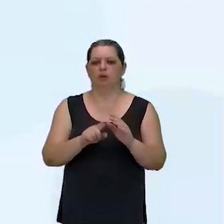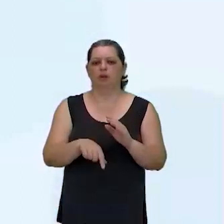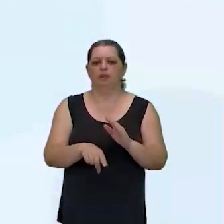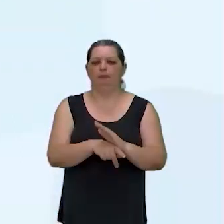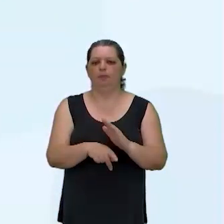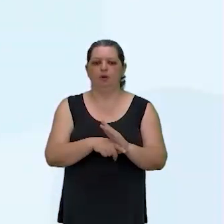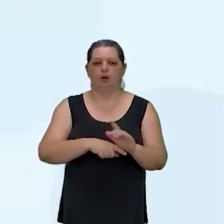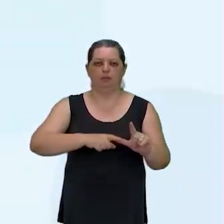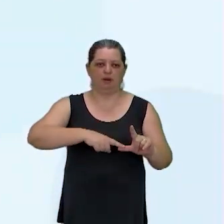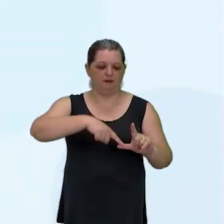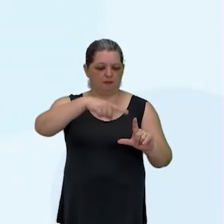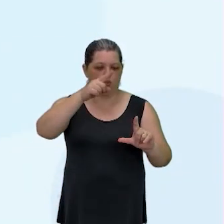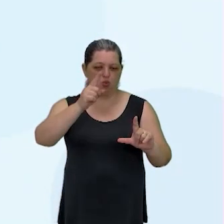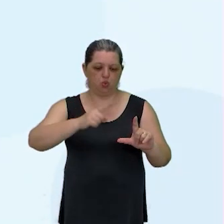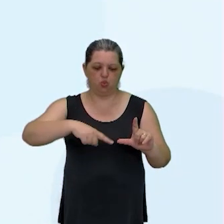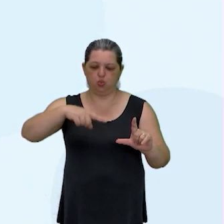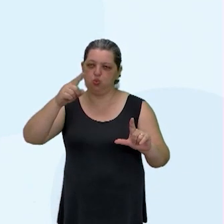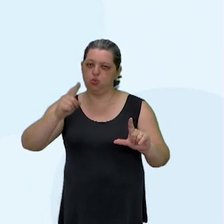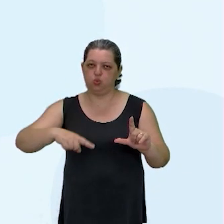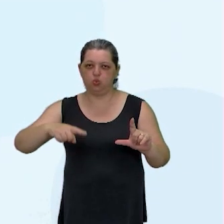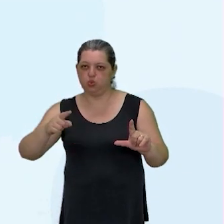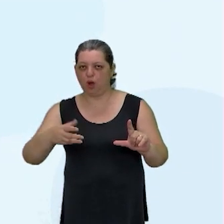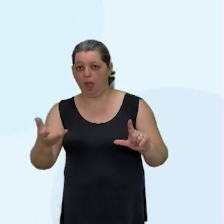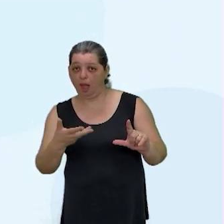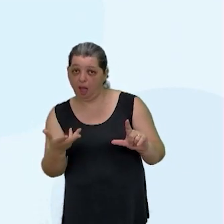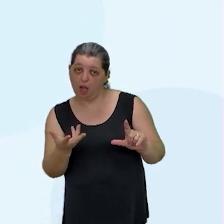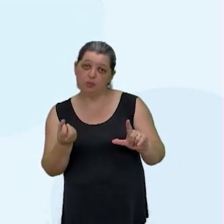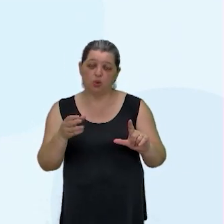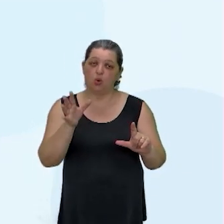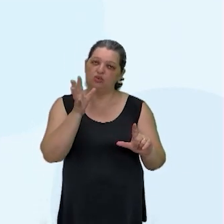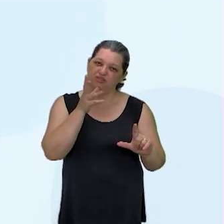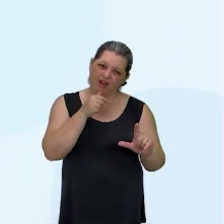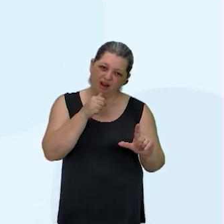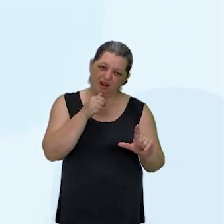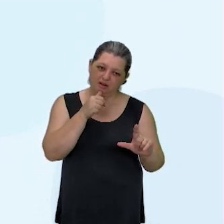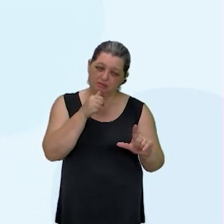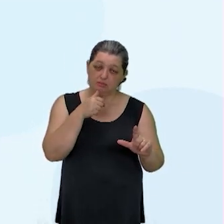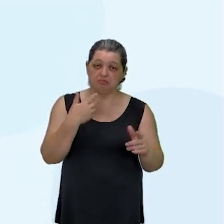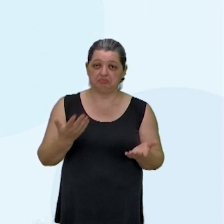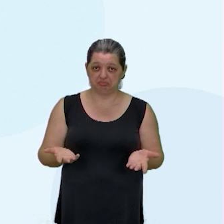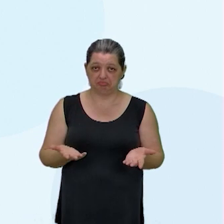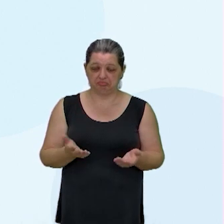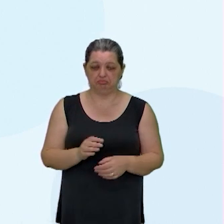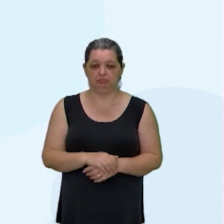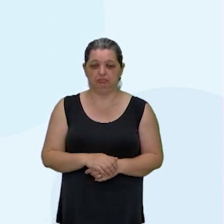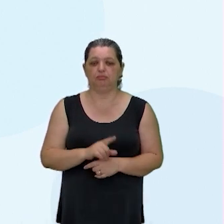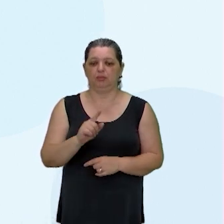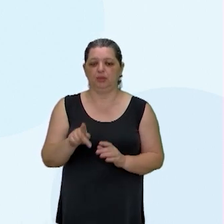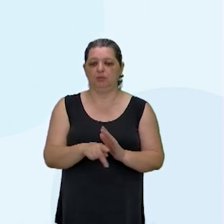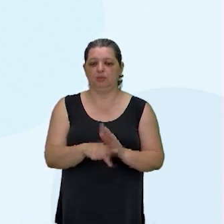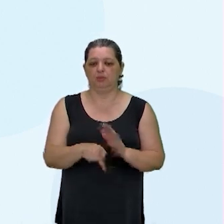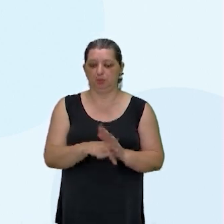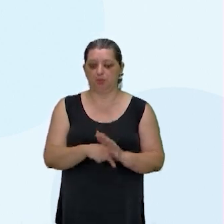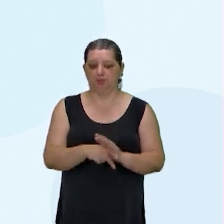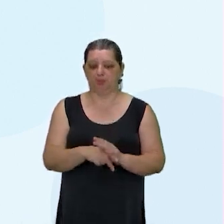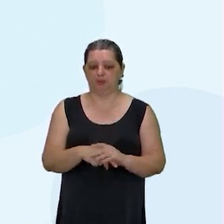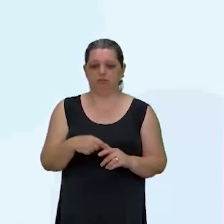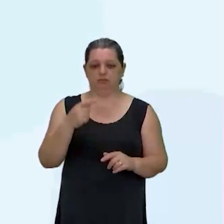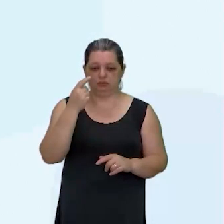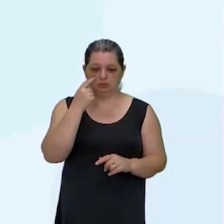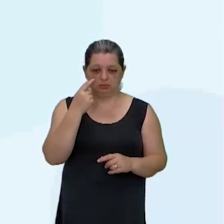velocidade da sua onda daquele e-mail a rapidez falar para você daí ó equação clássica e